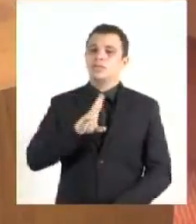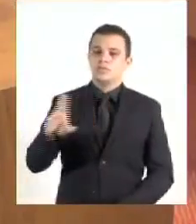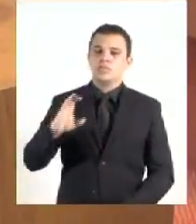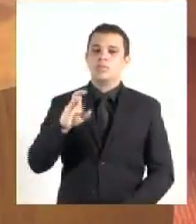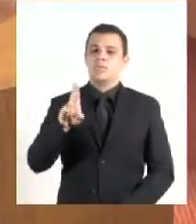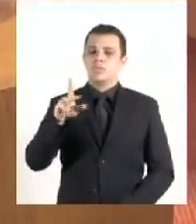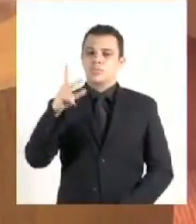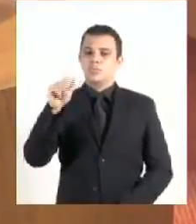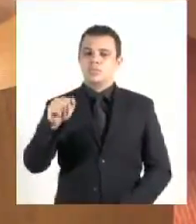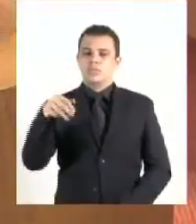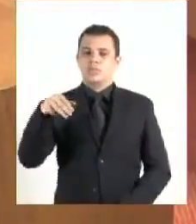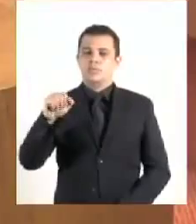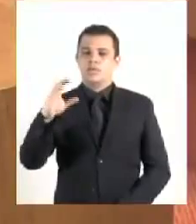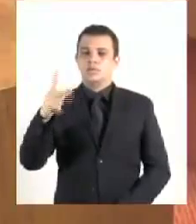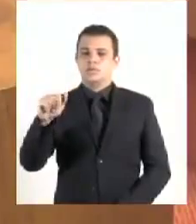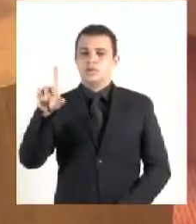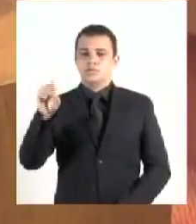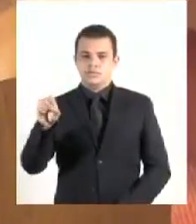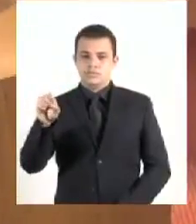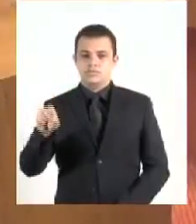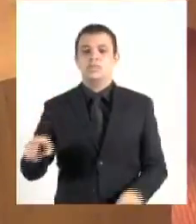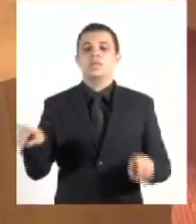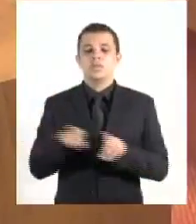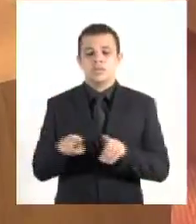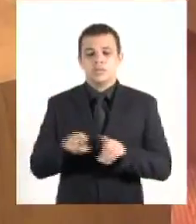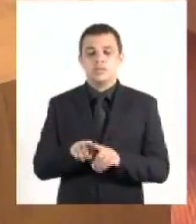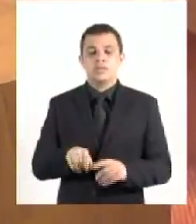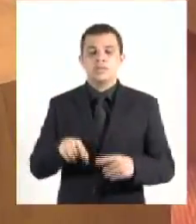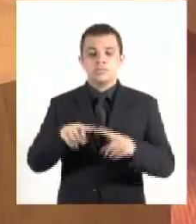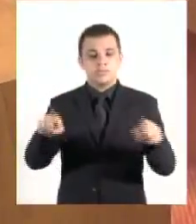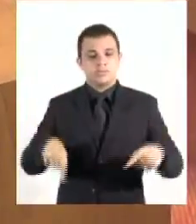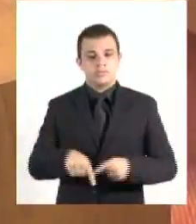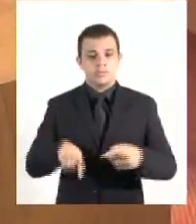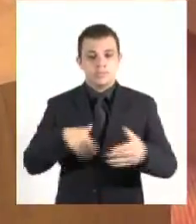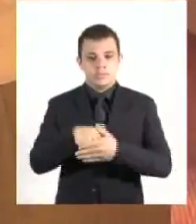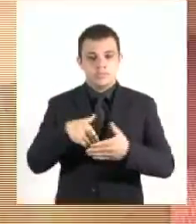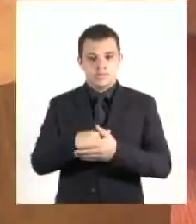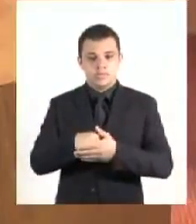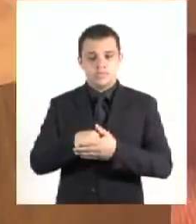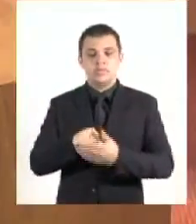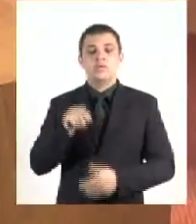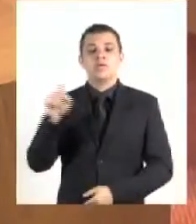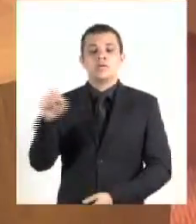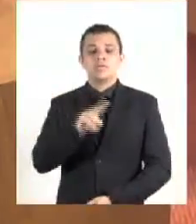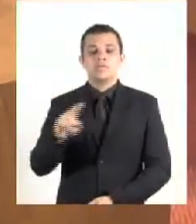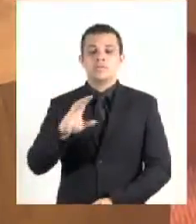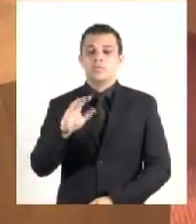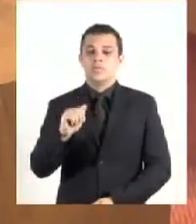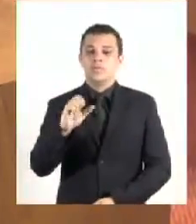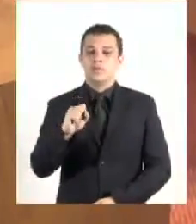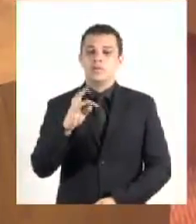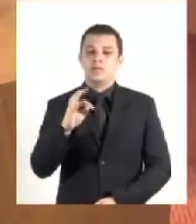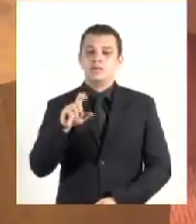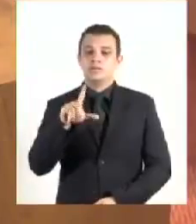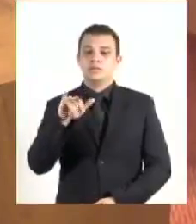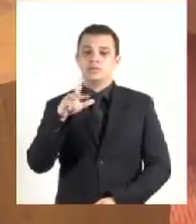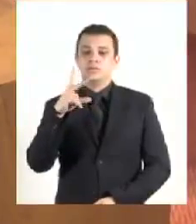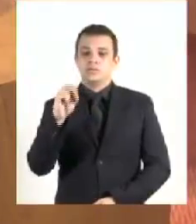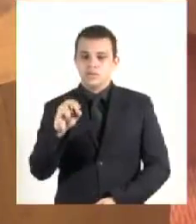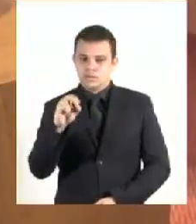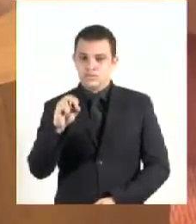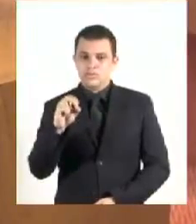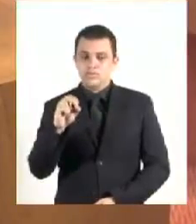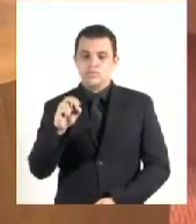tem o ginásio Castelinho, todos nós, deputada Andréia, quando falamos, ah, tu vai no jogo de basquete, onde vai ser? No